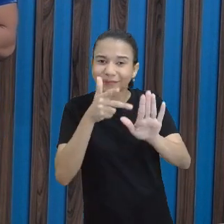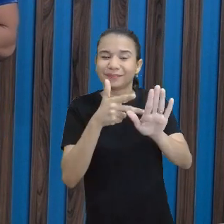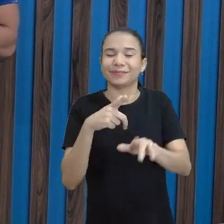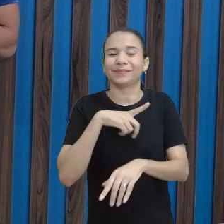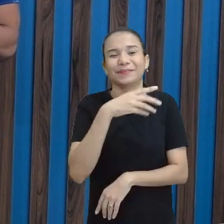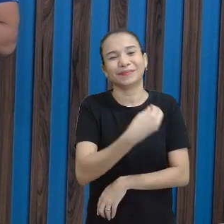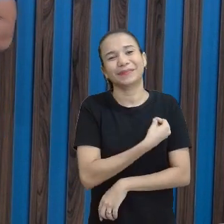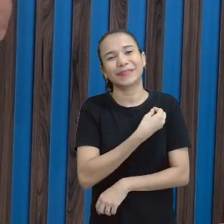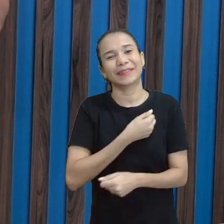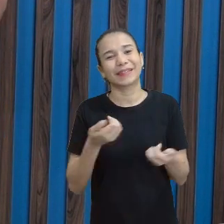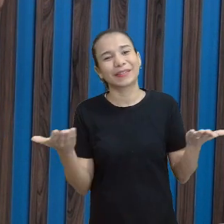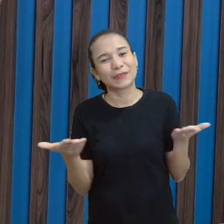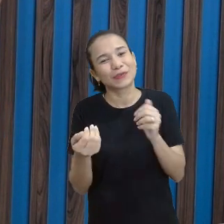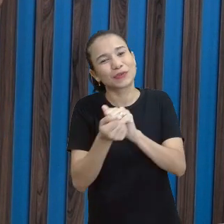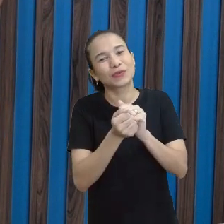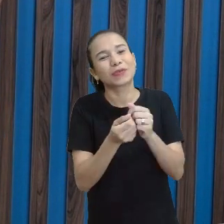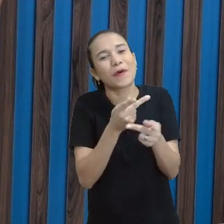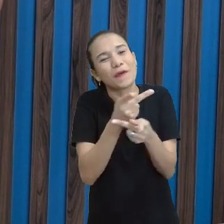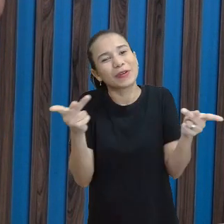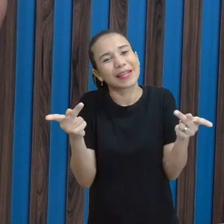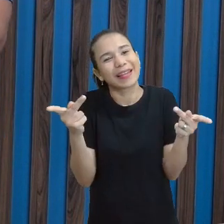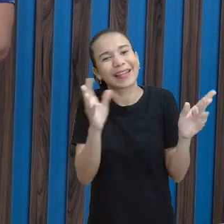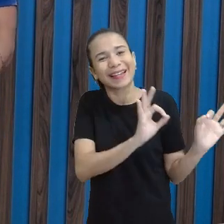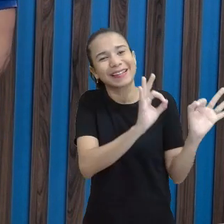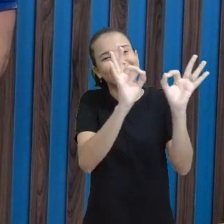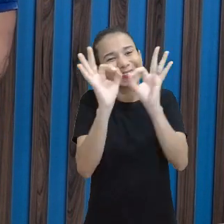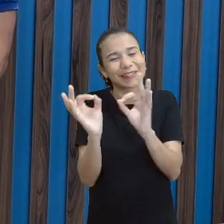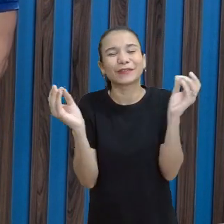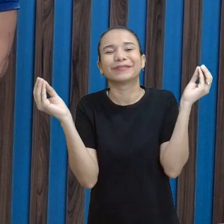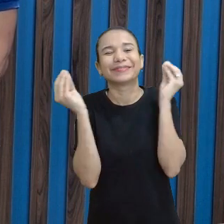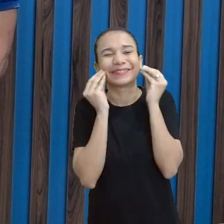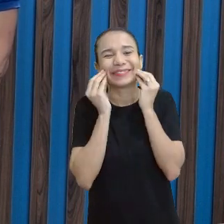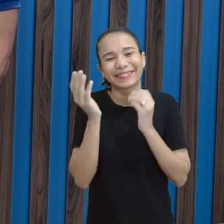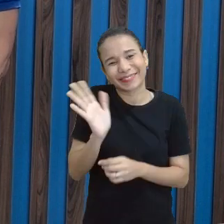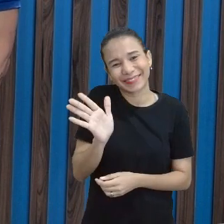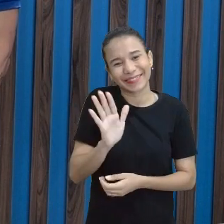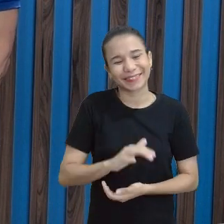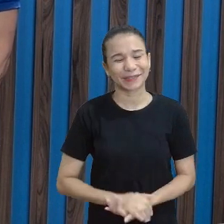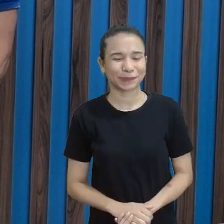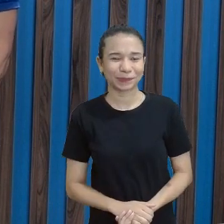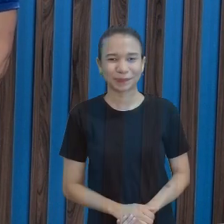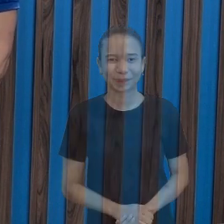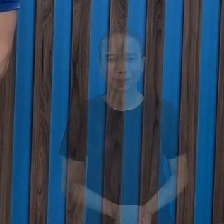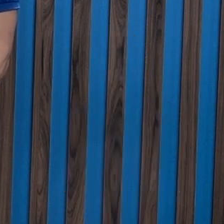estão ali no estúdio, e a você que nos assiste, um cheiro e até a próxima.